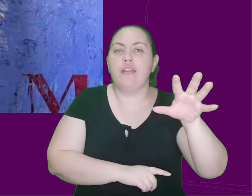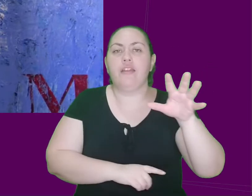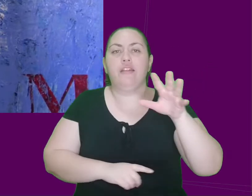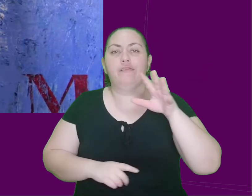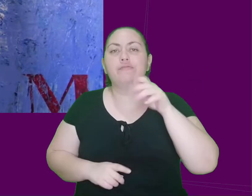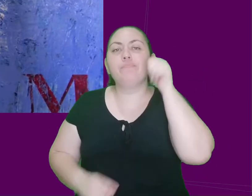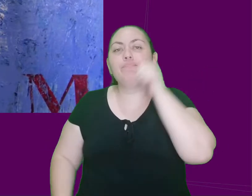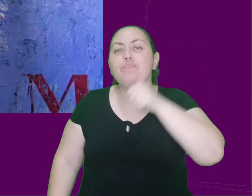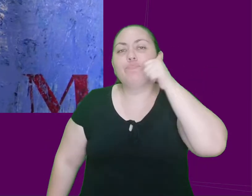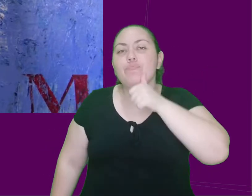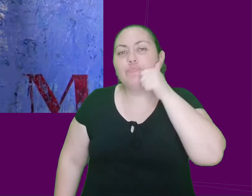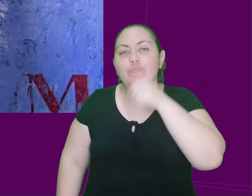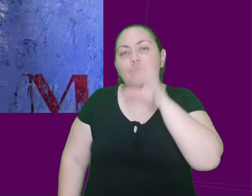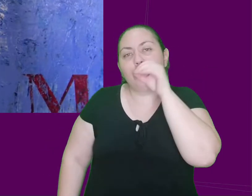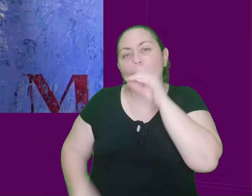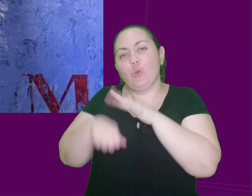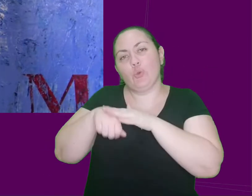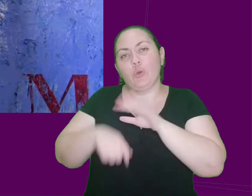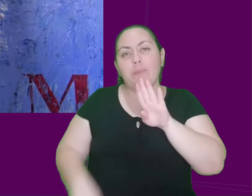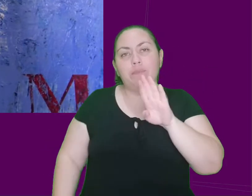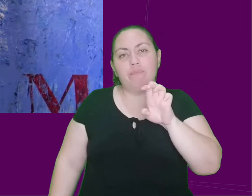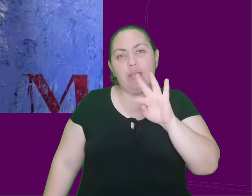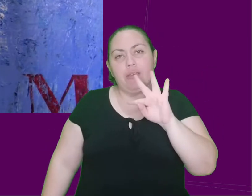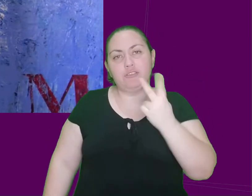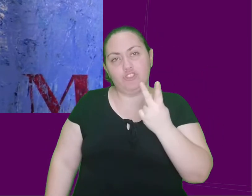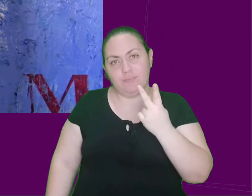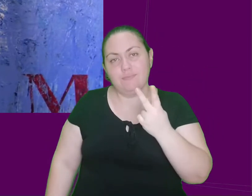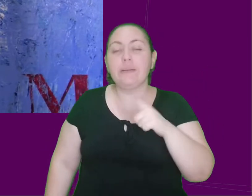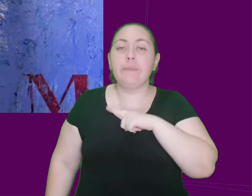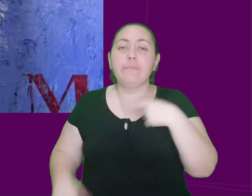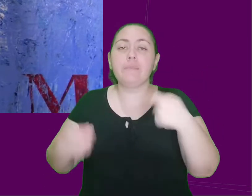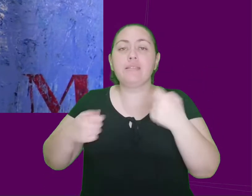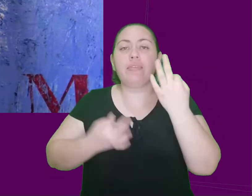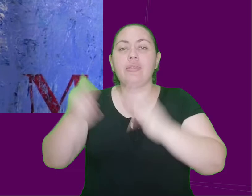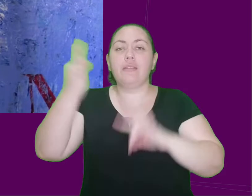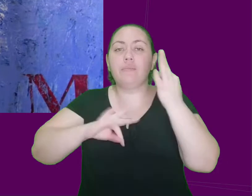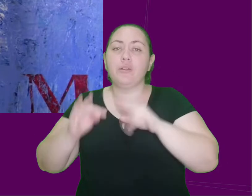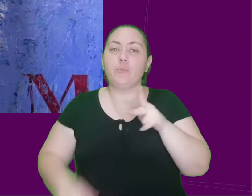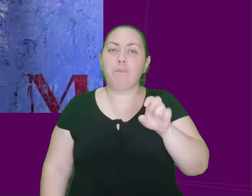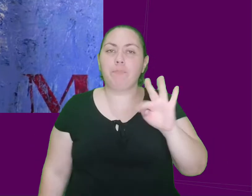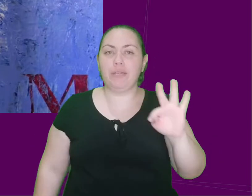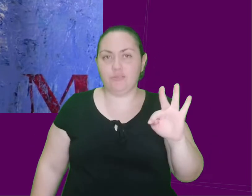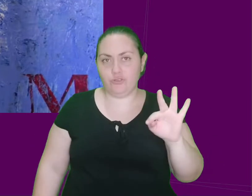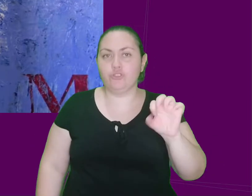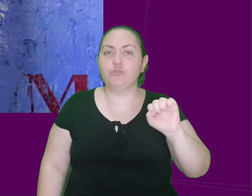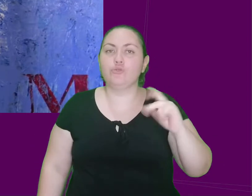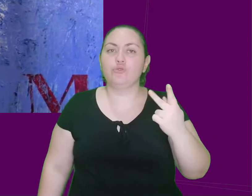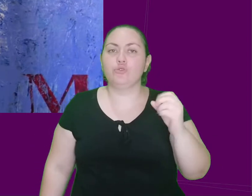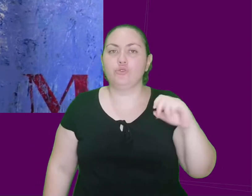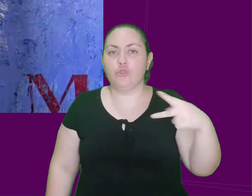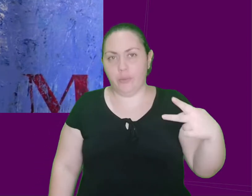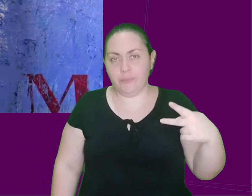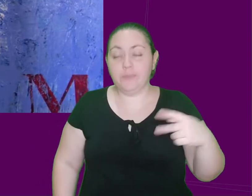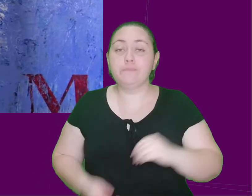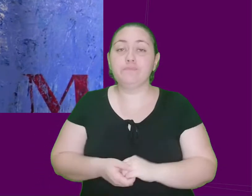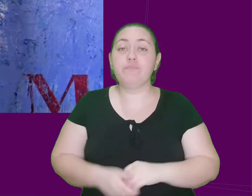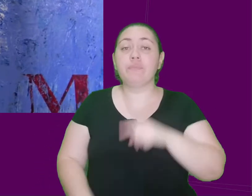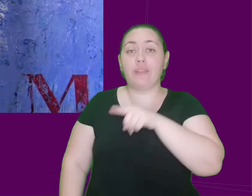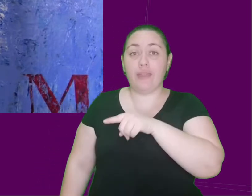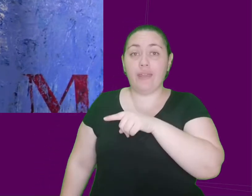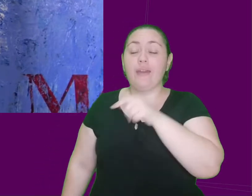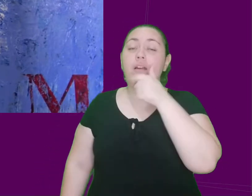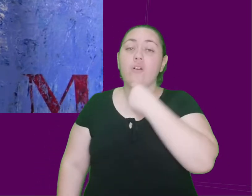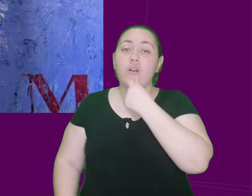transportador de uma cachorrinha, uma cadelinha doente chamada Betty, que realiza um tratamento em um pet shop. Gil é casado